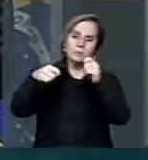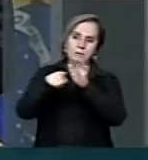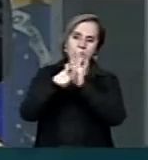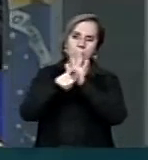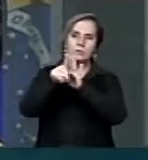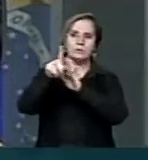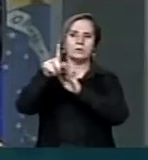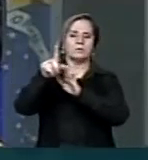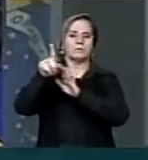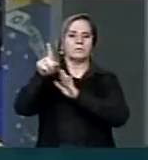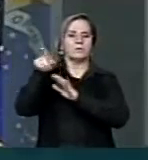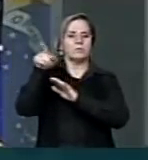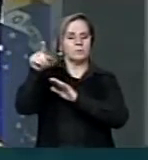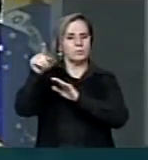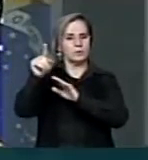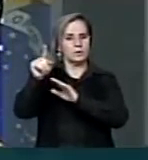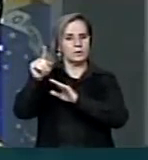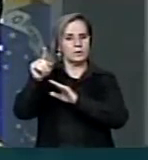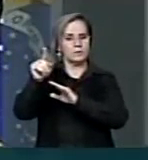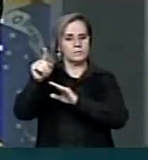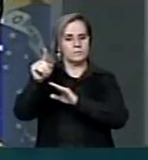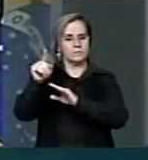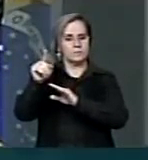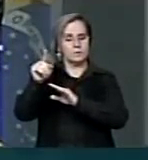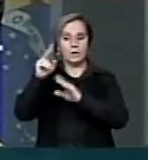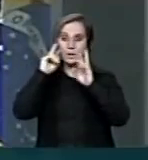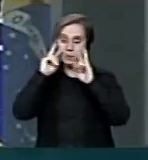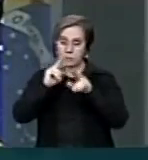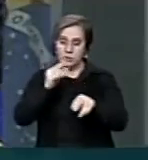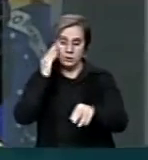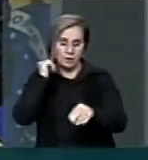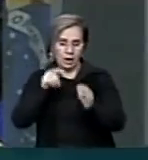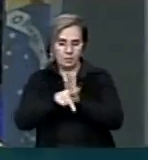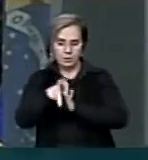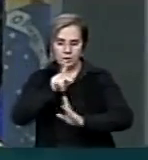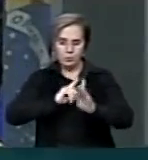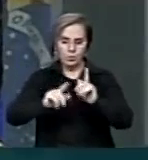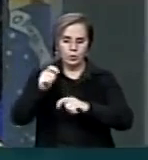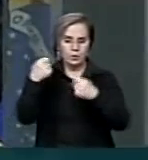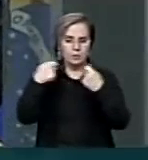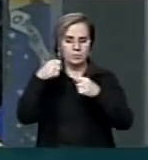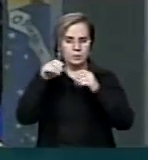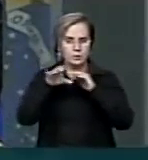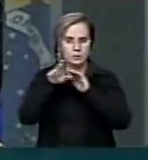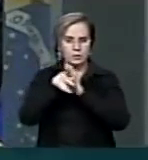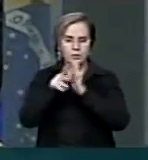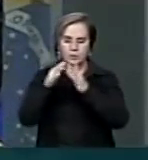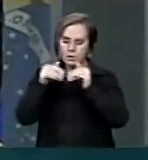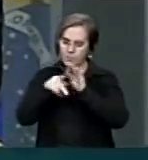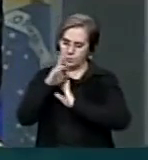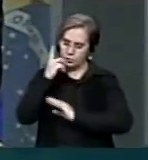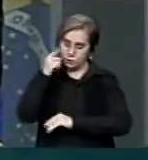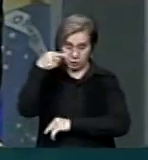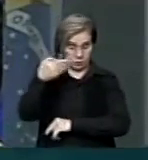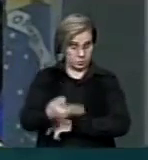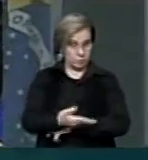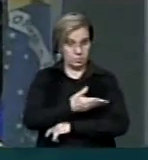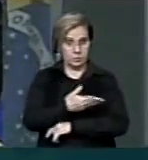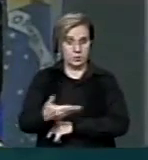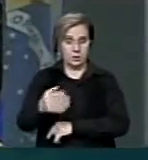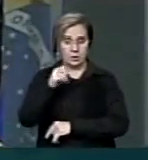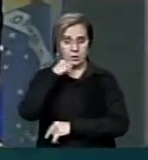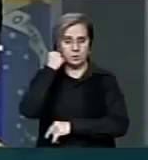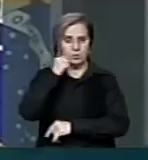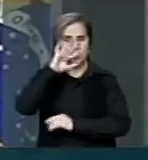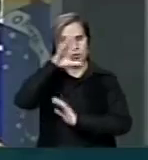eles ouvem os seus eleitores, os habitantes dos seus municípios, para pedir ao seu deputado e ao senador que coloque